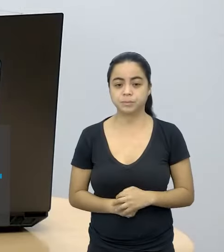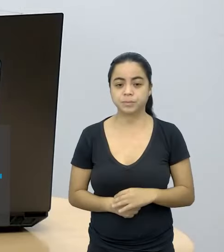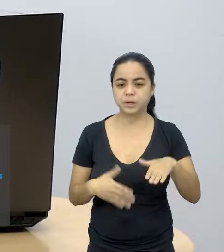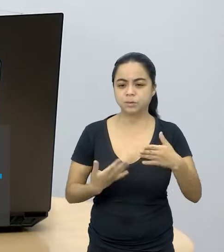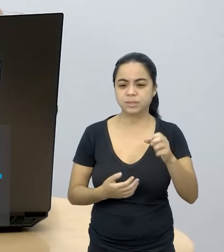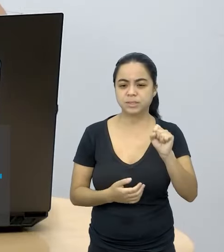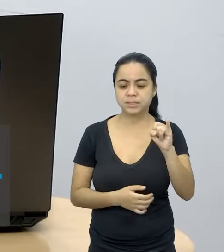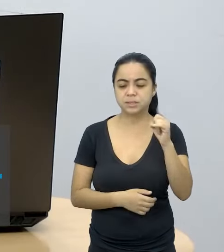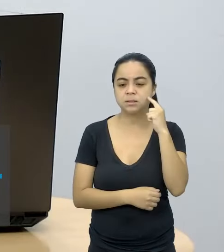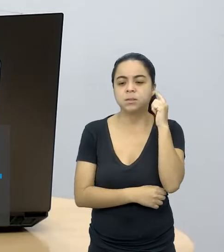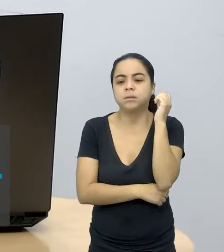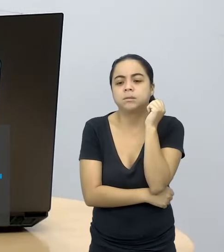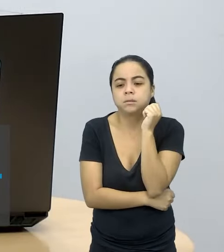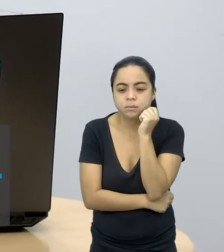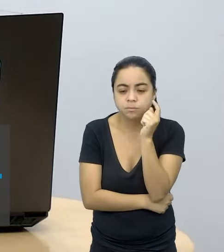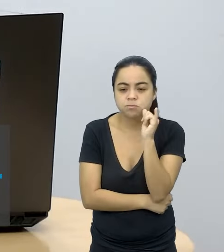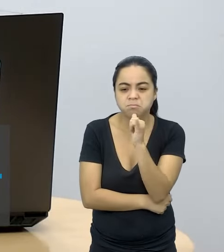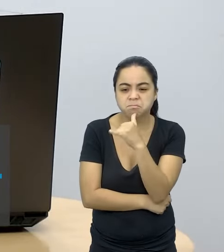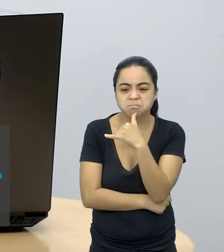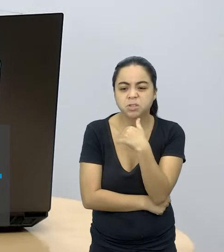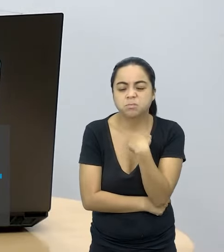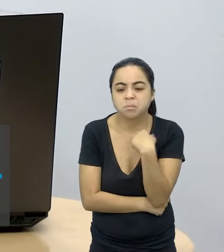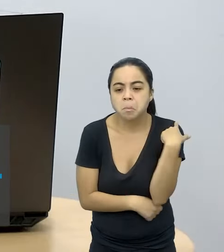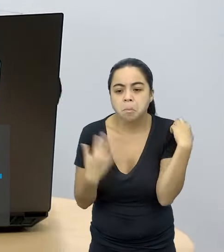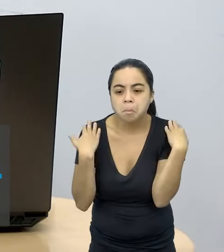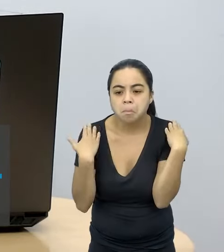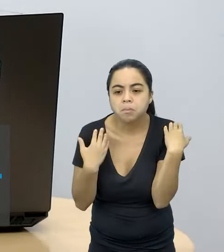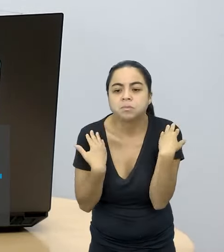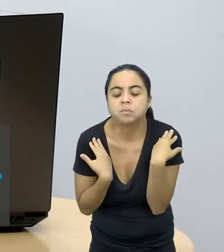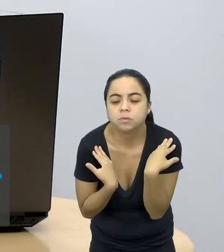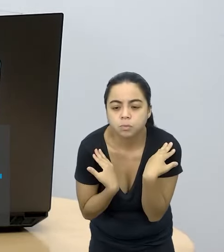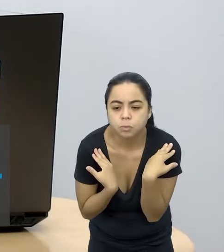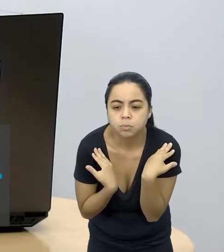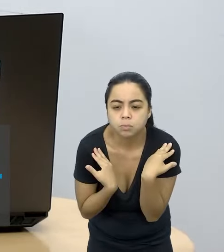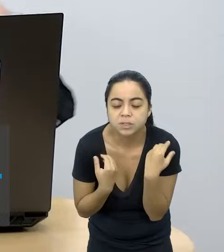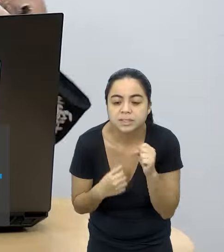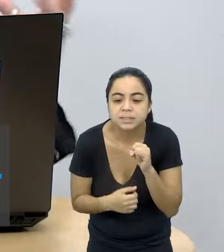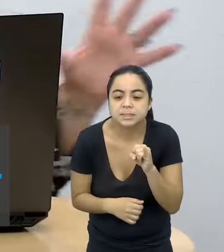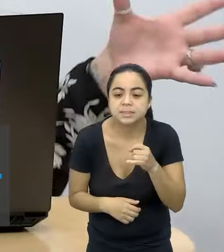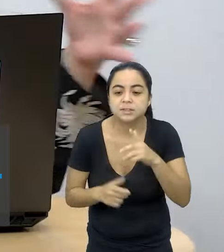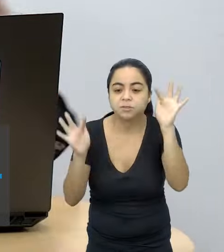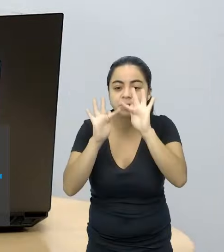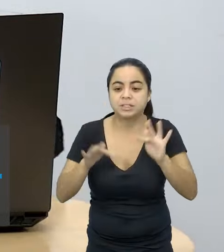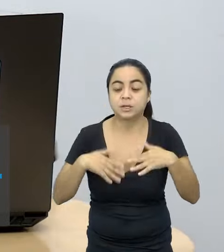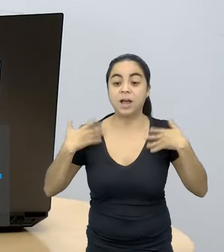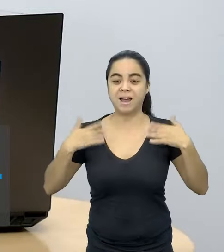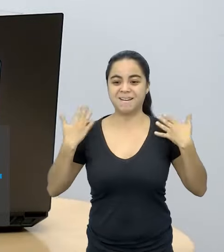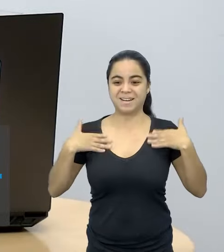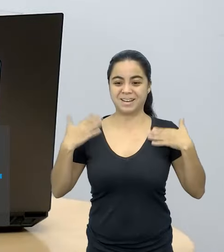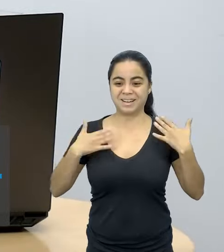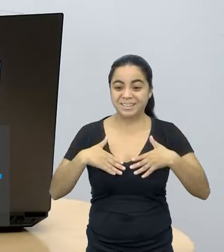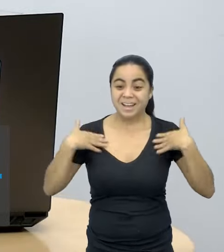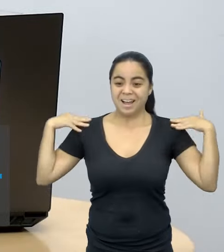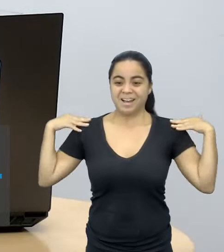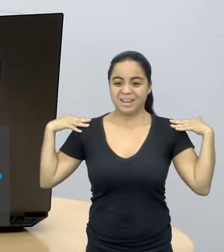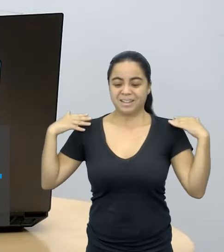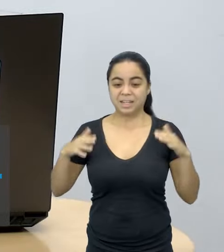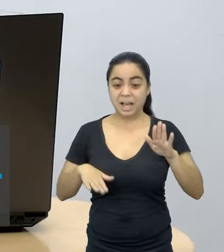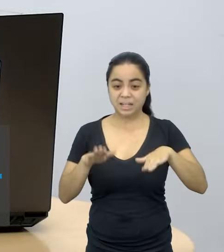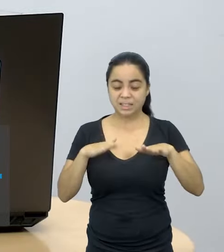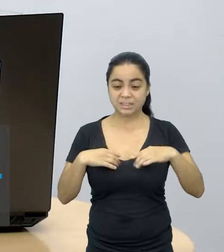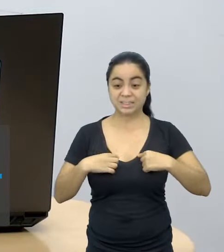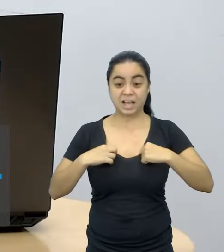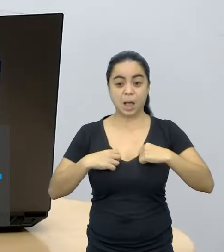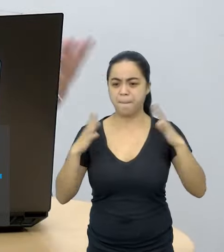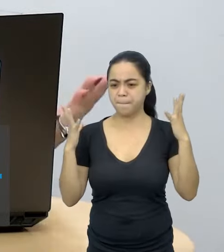tô triste, meu corpo tá todo pra baixo, eu tô meio murcha. E quando eu tô feliz, eu já tô mais animada. A roupa, às vezes, até